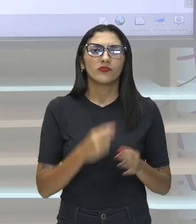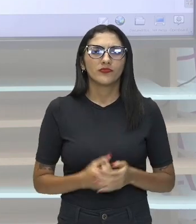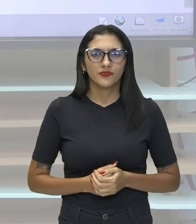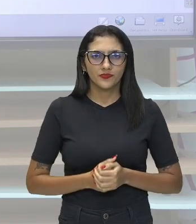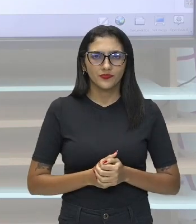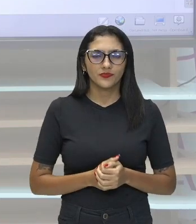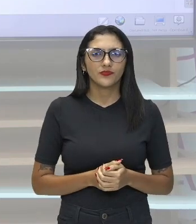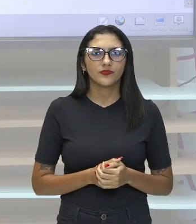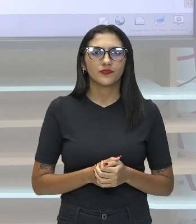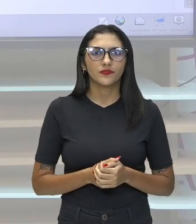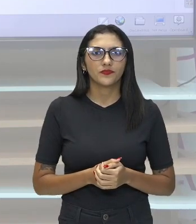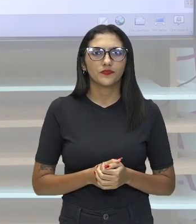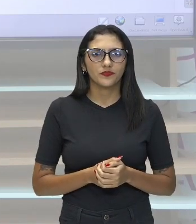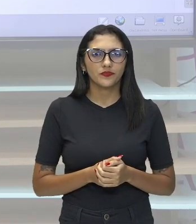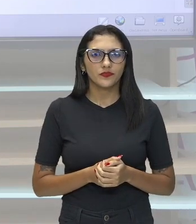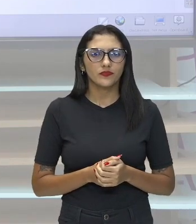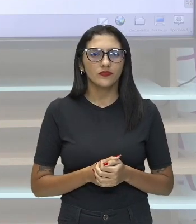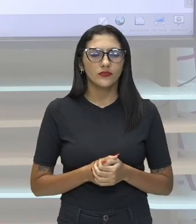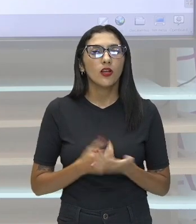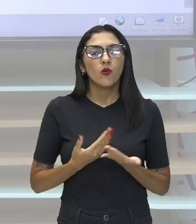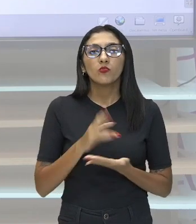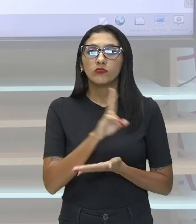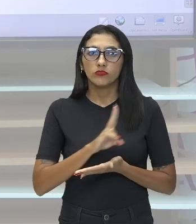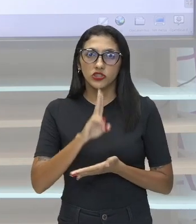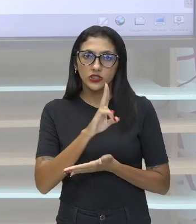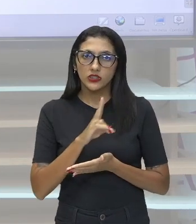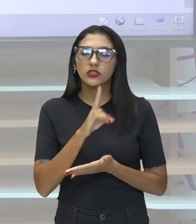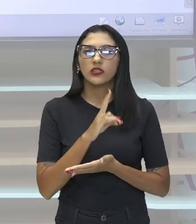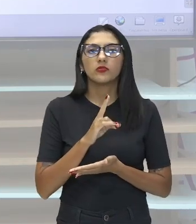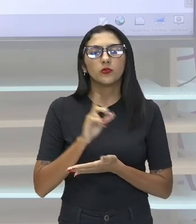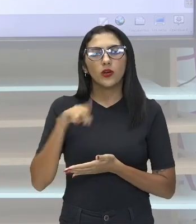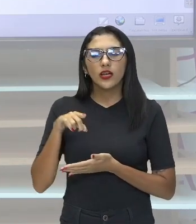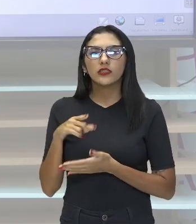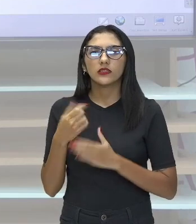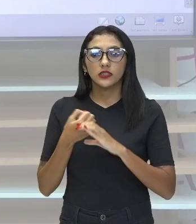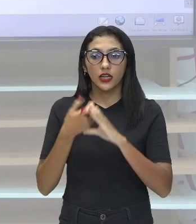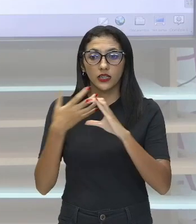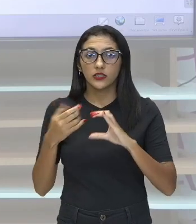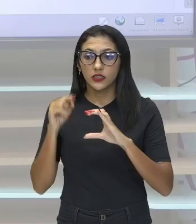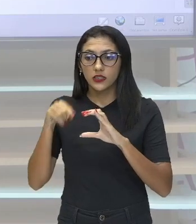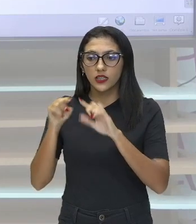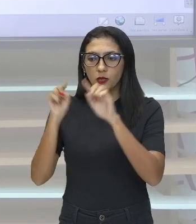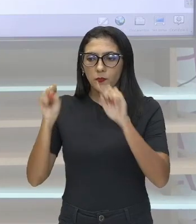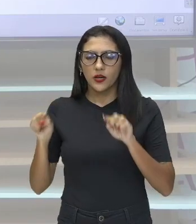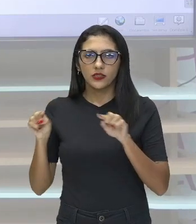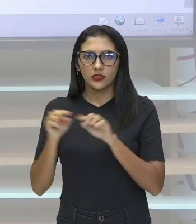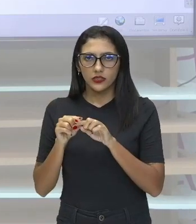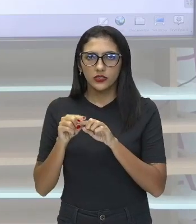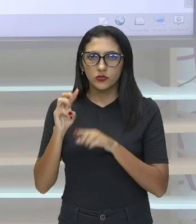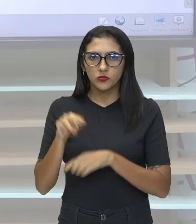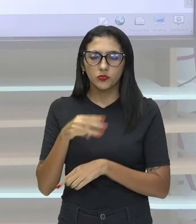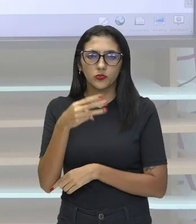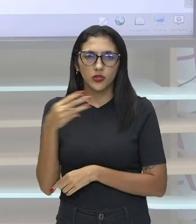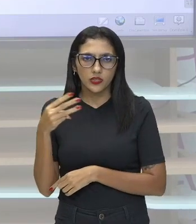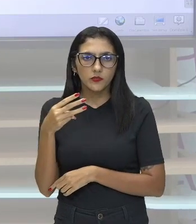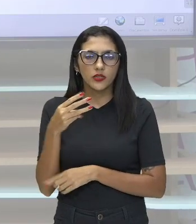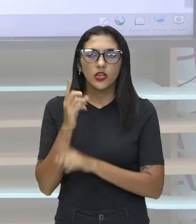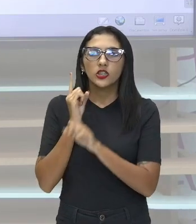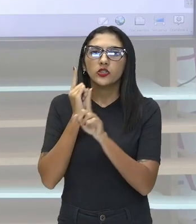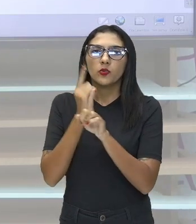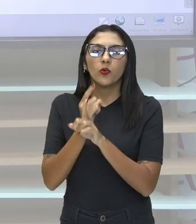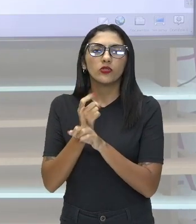partir desses elementos da matriz, tá? Nós iremos chegar em um número,